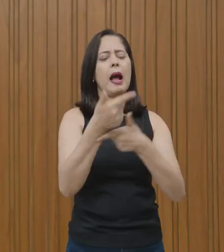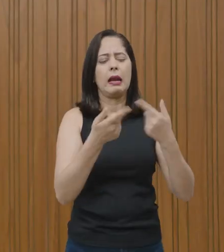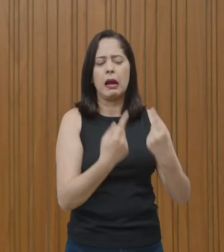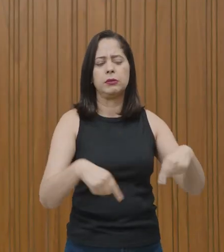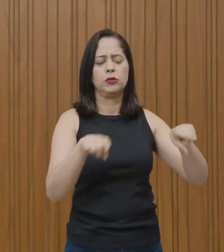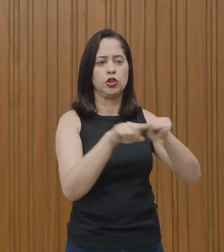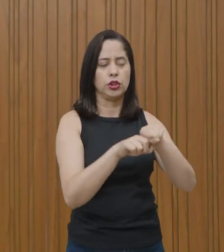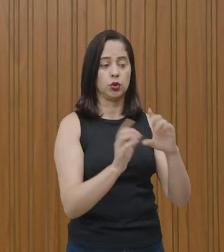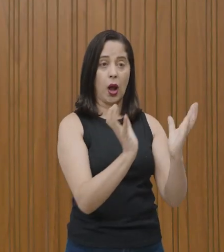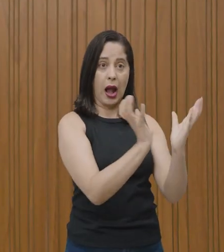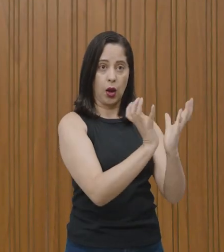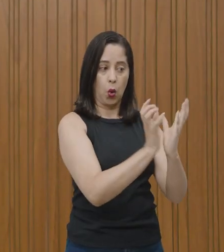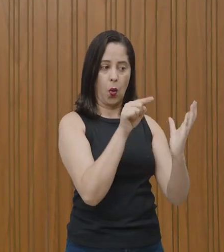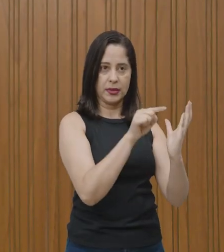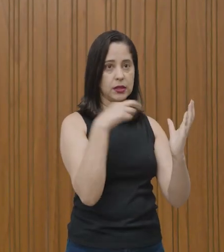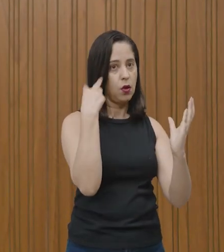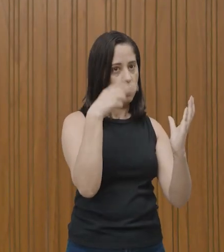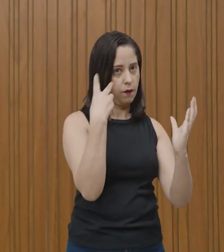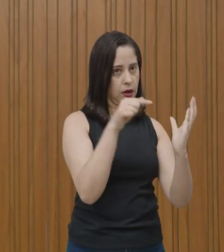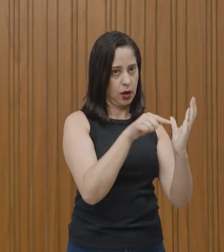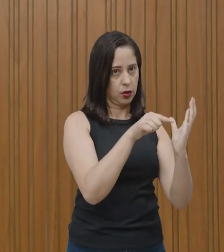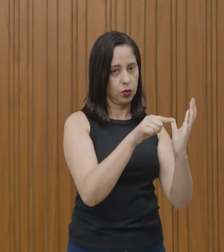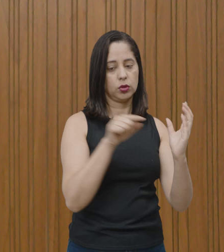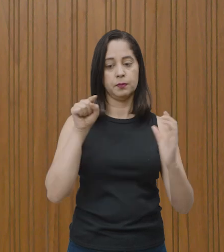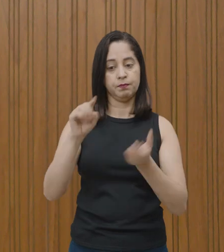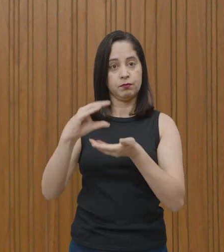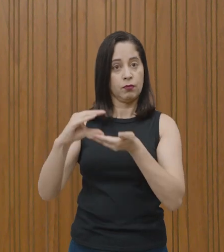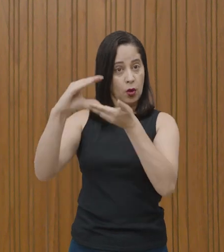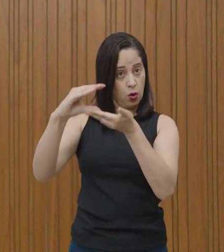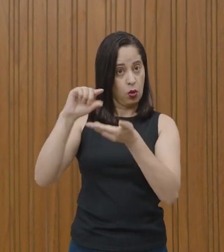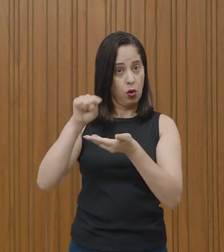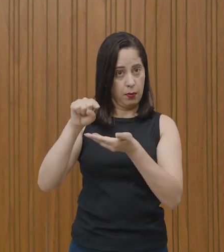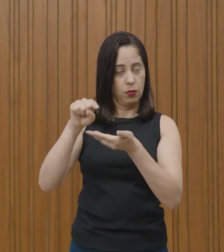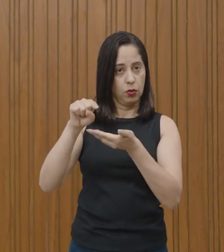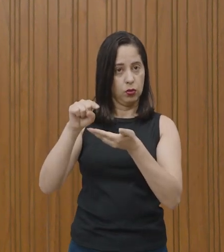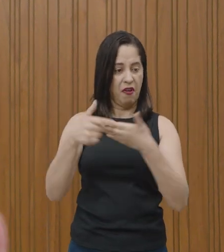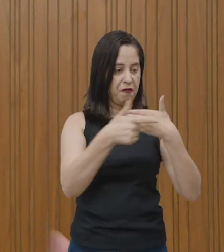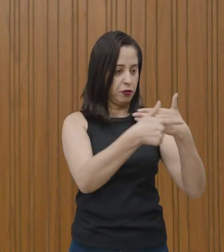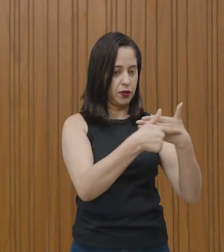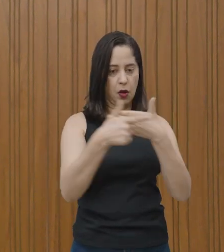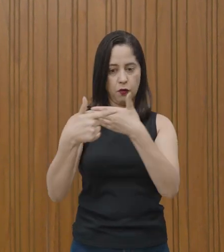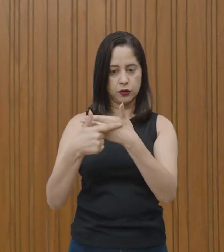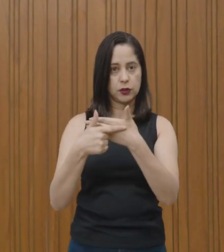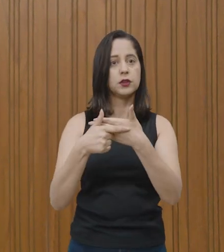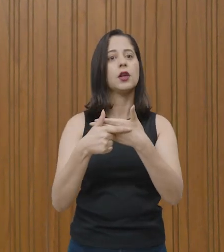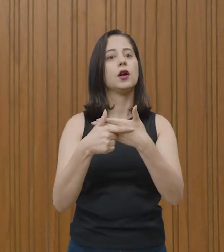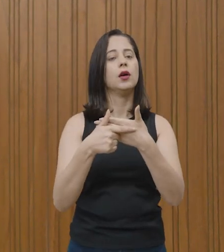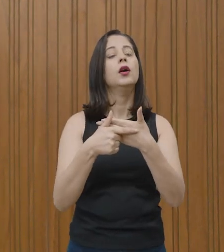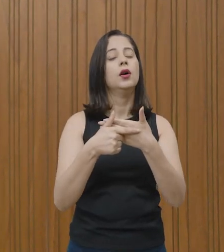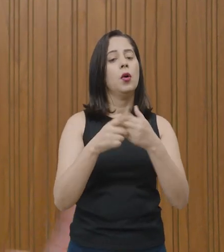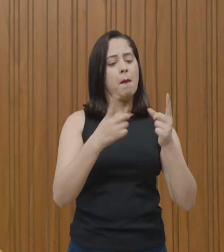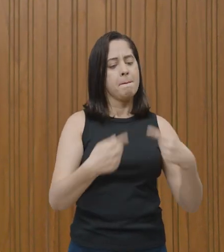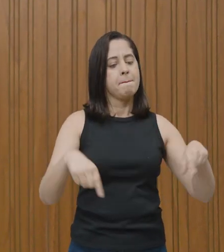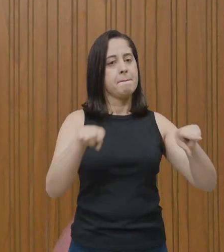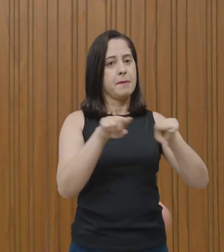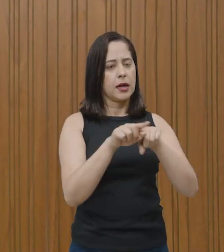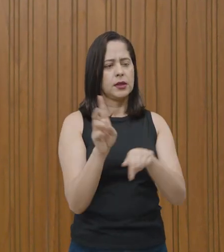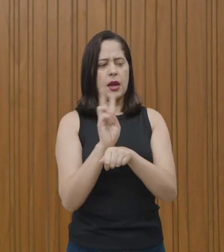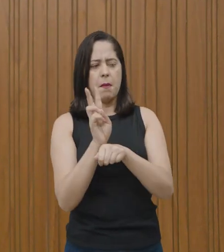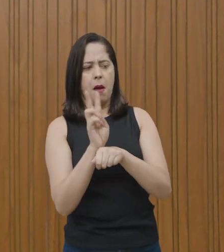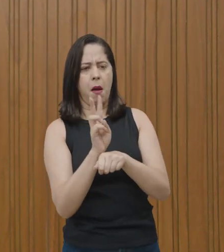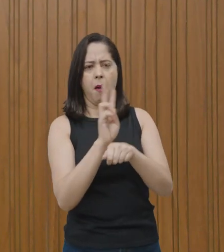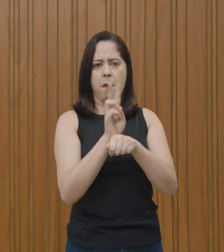Nós trabalhamos em conjunto, a comissão na Câmara Municipal e o Comus na sua função, né, de estar no